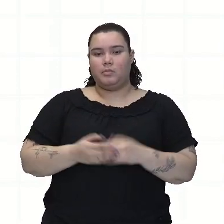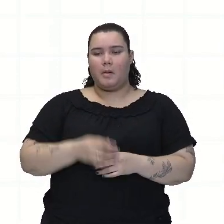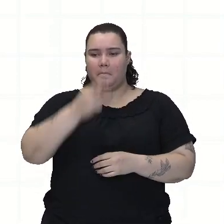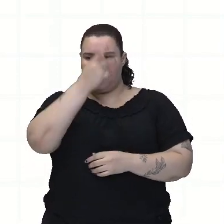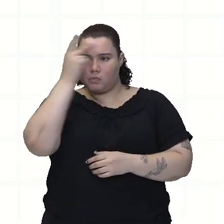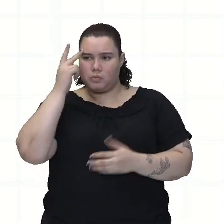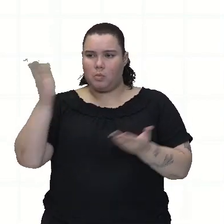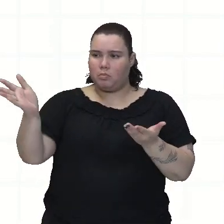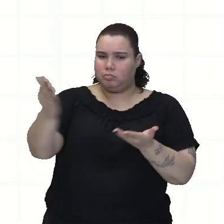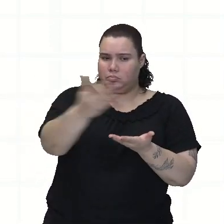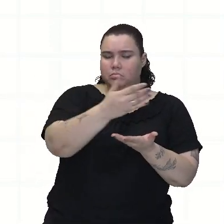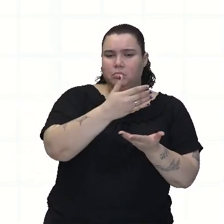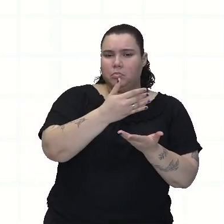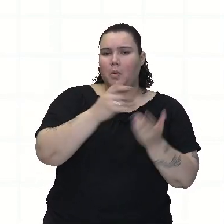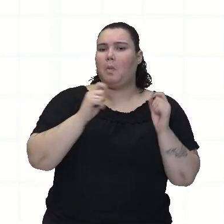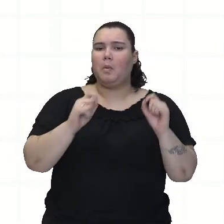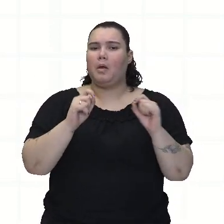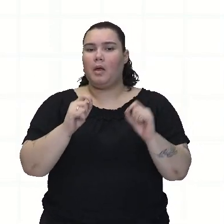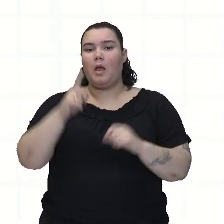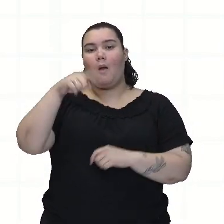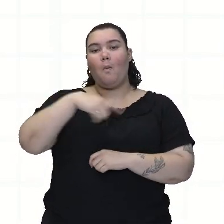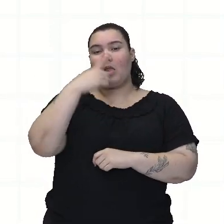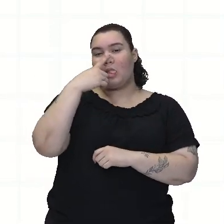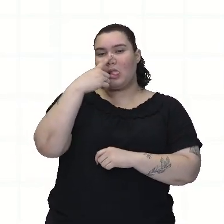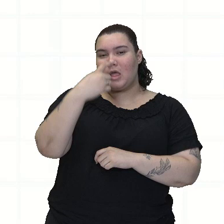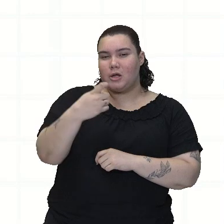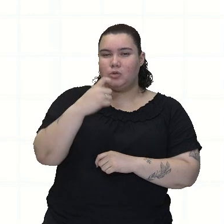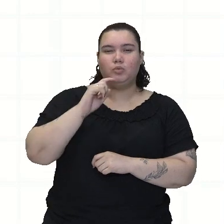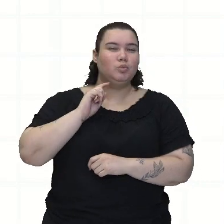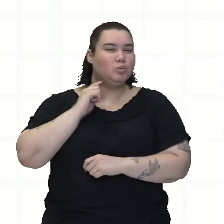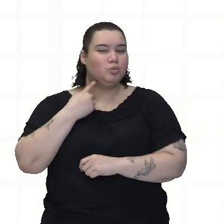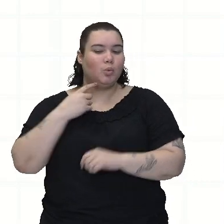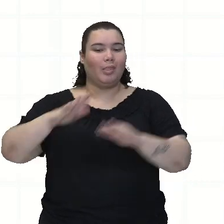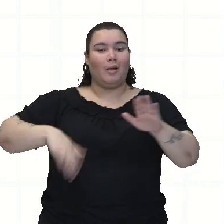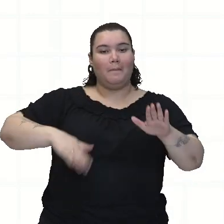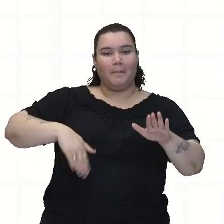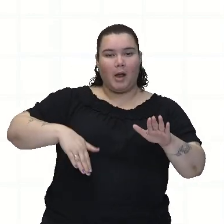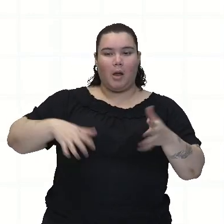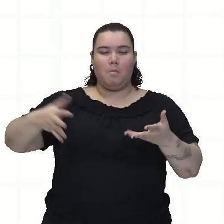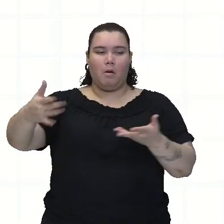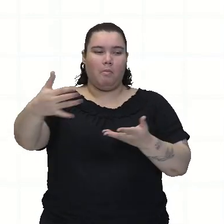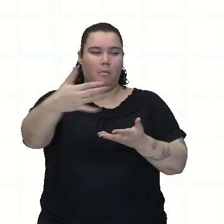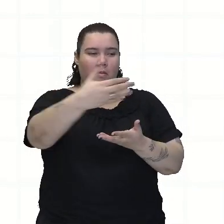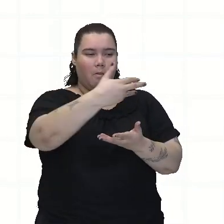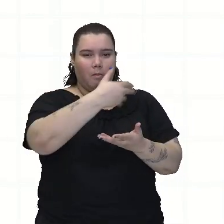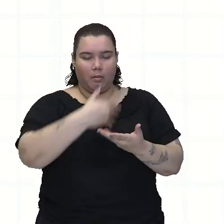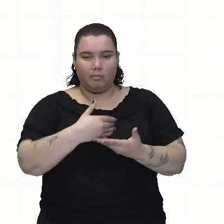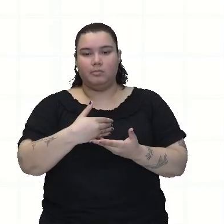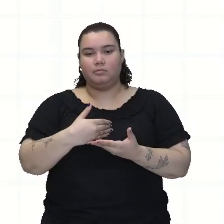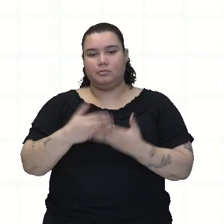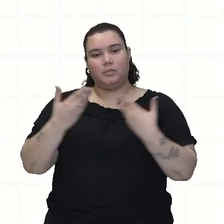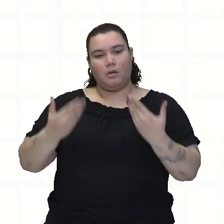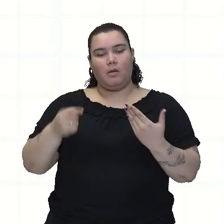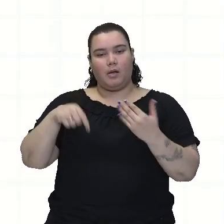eu tenho o lixo na praia e o lixo na praia é que vai ser o complemento dessa pergunta que eu fiz ao verbo.